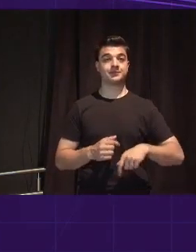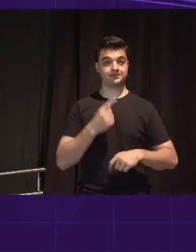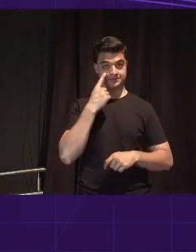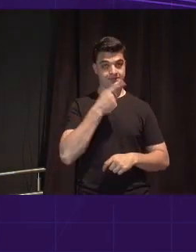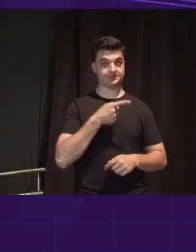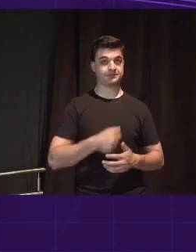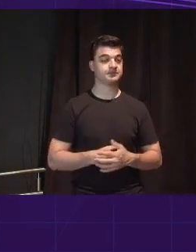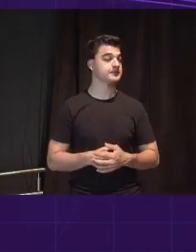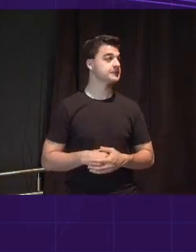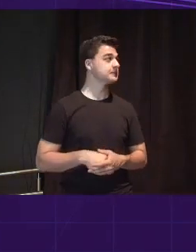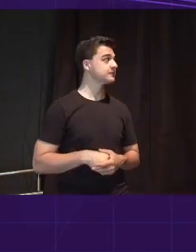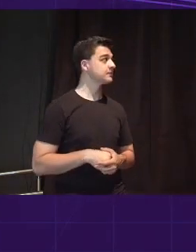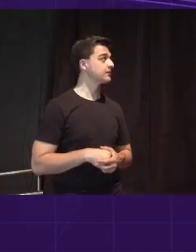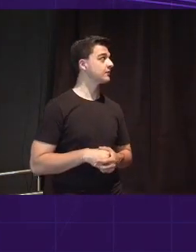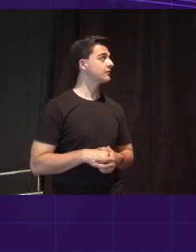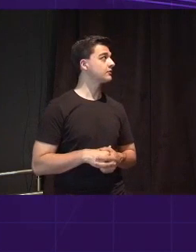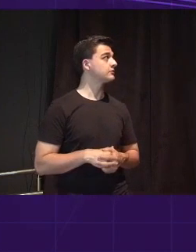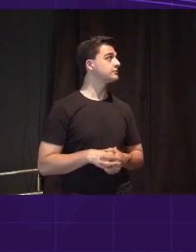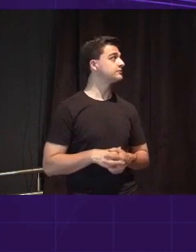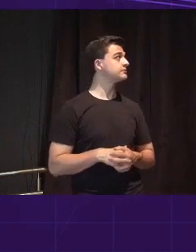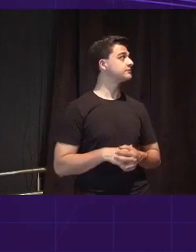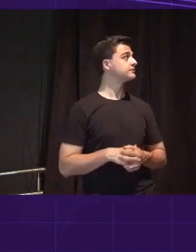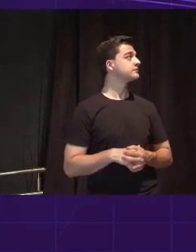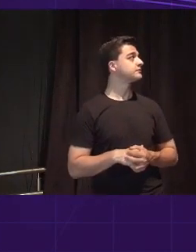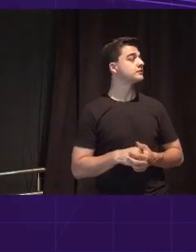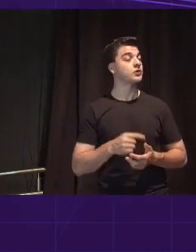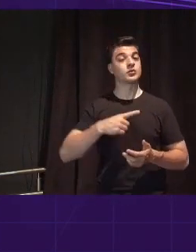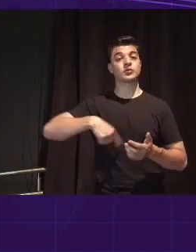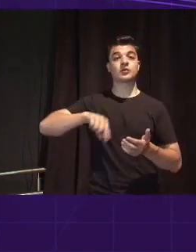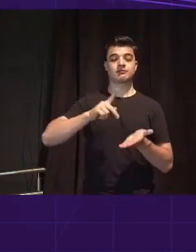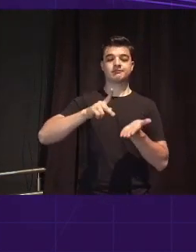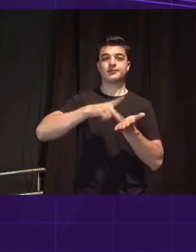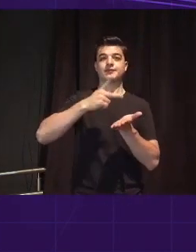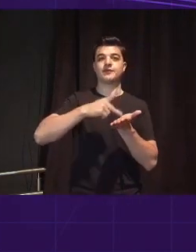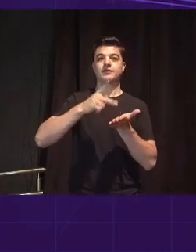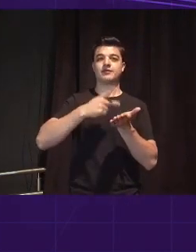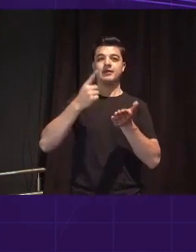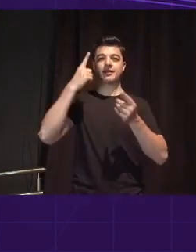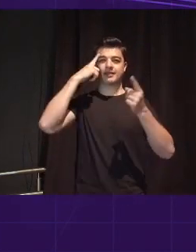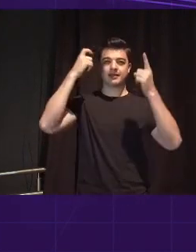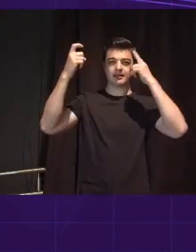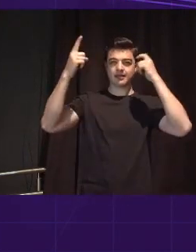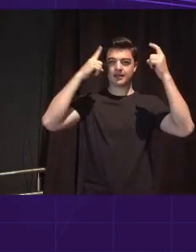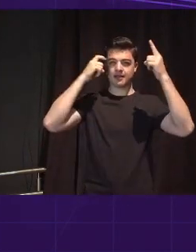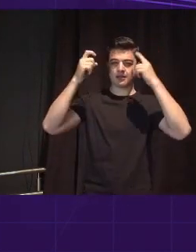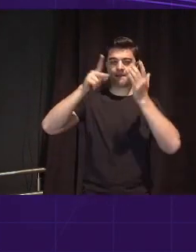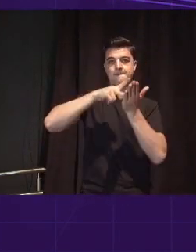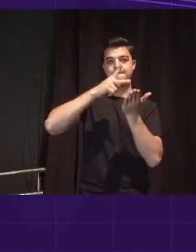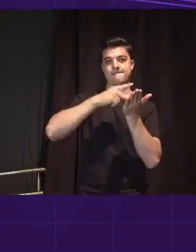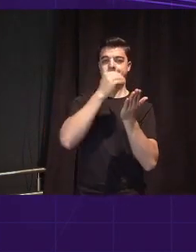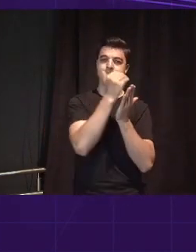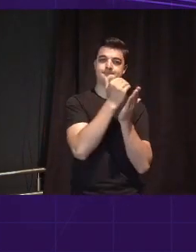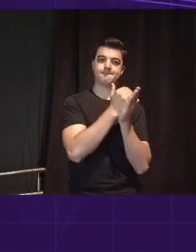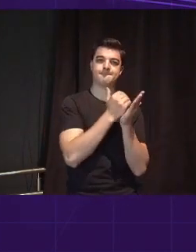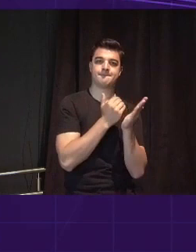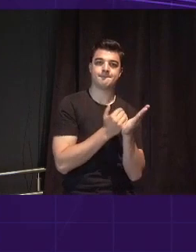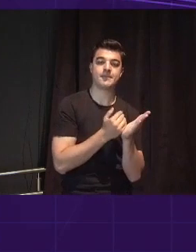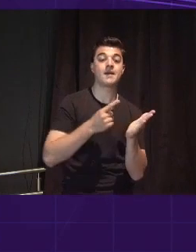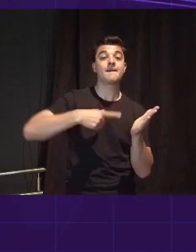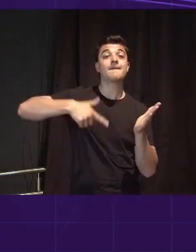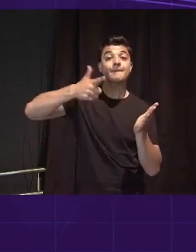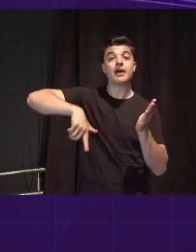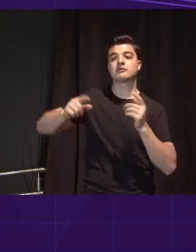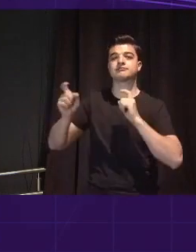nosso portfólio de iniciativas, mais as nossas cadências, elas ajudam a elucidar riscos, maior poder de tomada